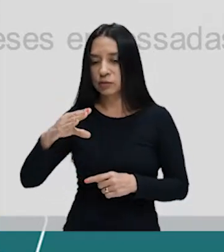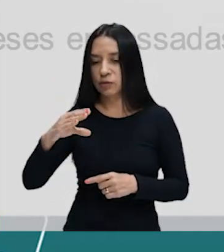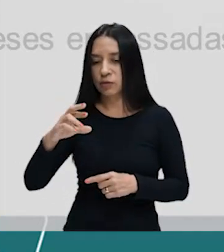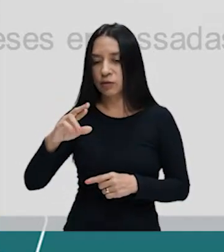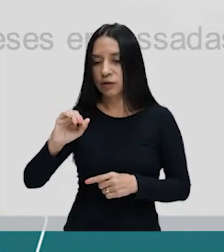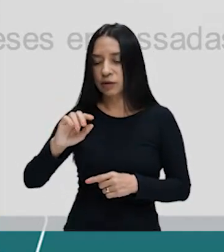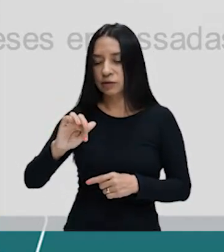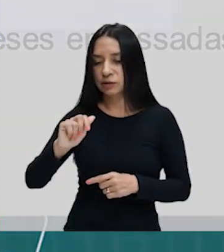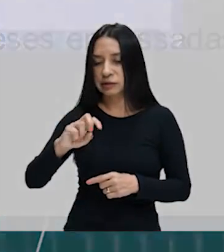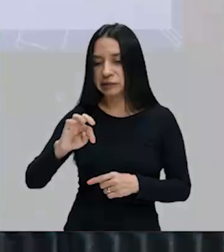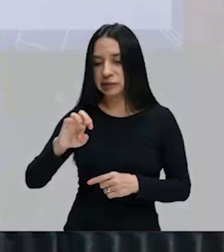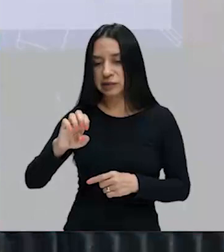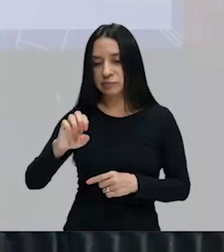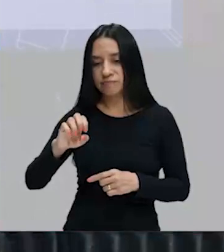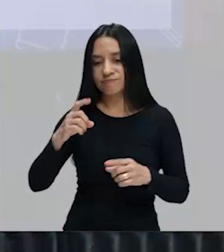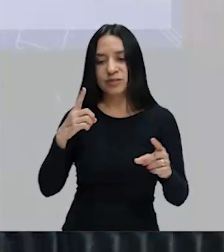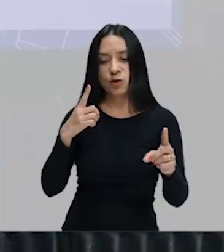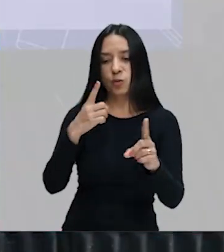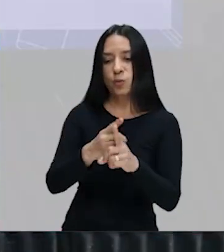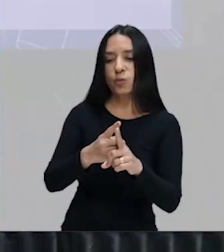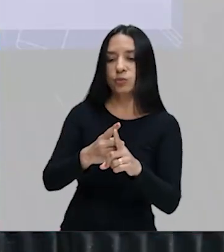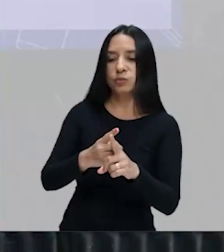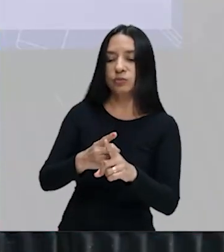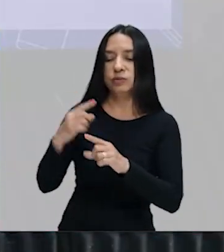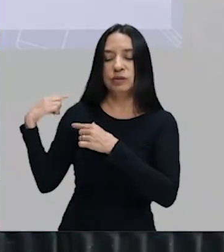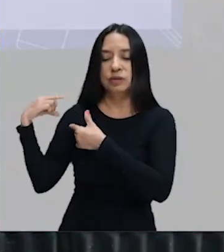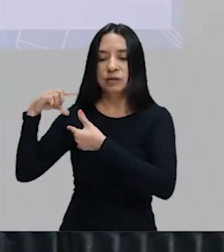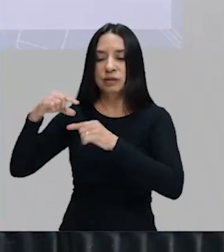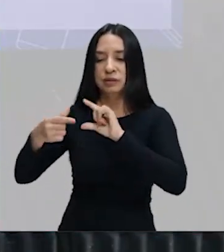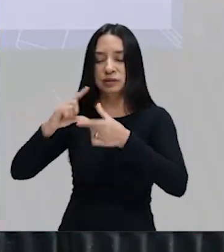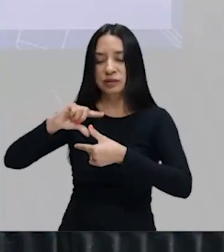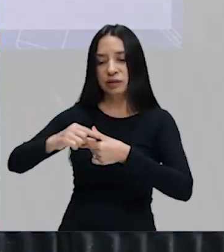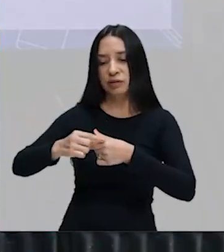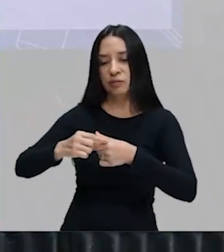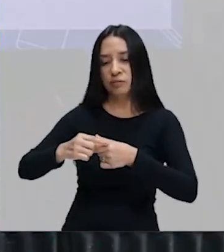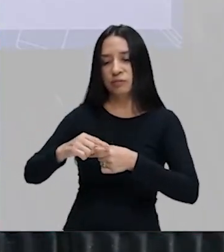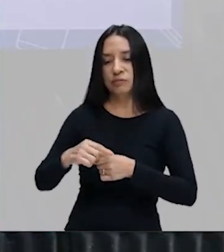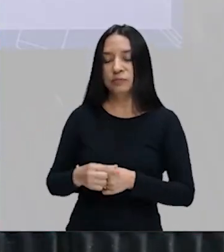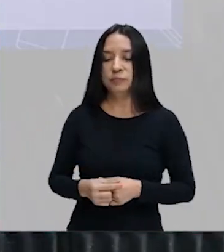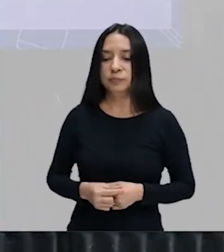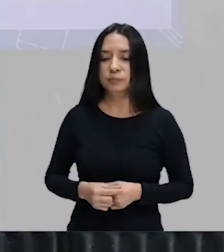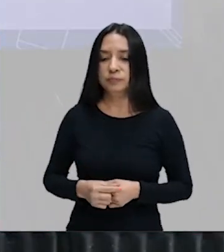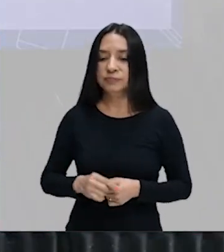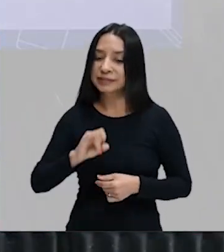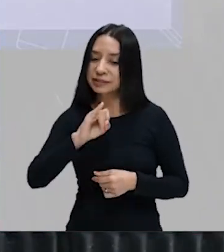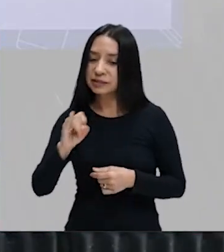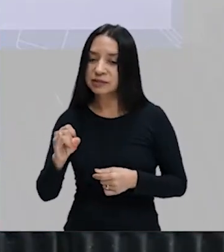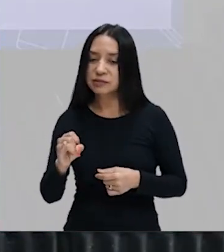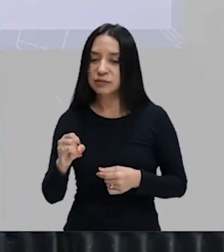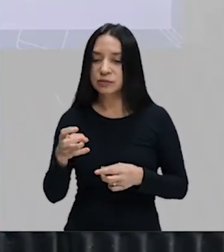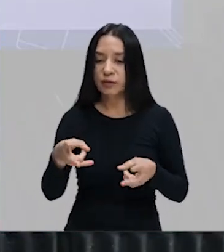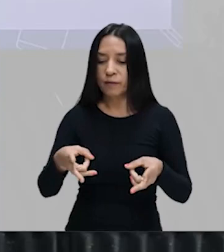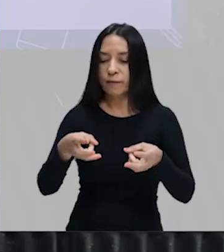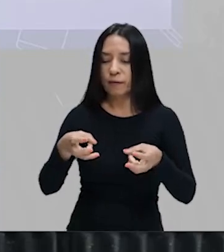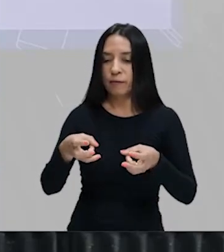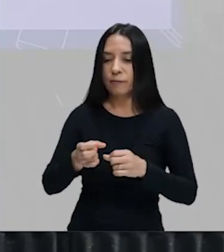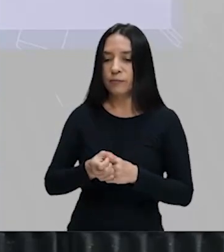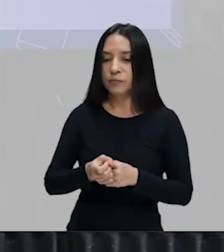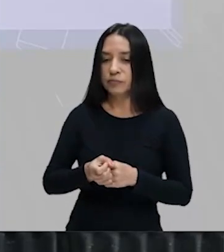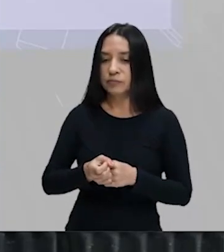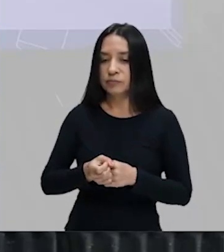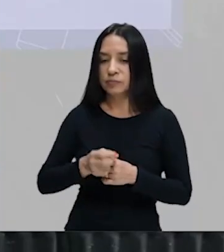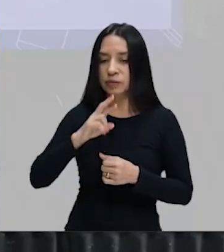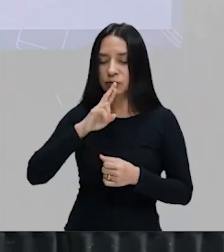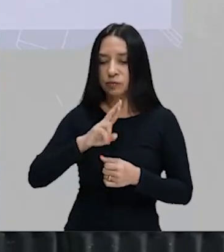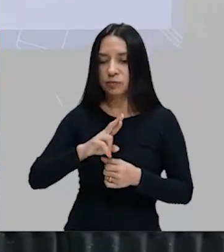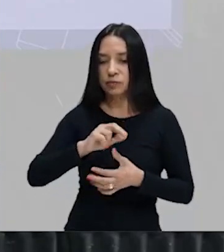né, ao encontro da tradição, reforçar, não deixar valer a tradição. Então, se nós pegarmos aqui essas